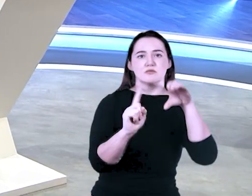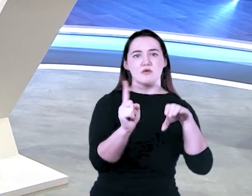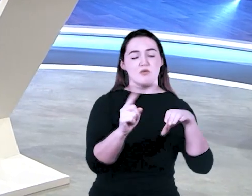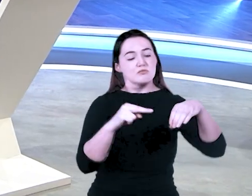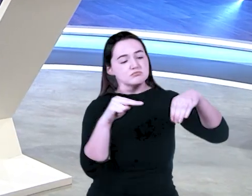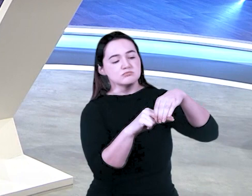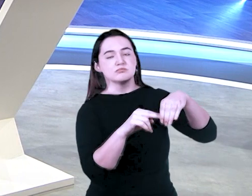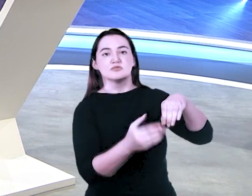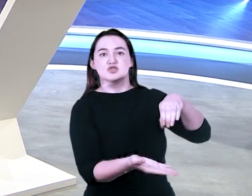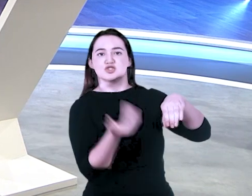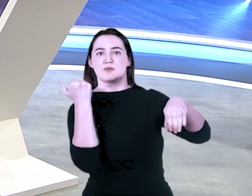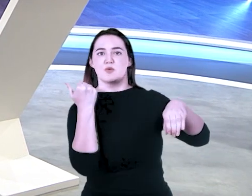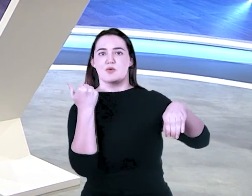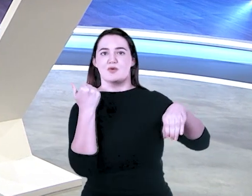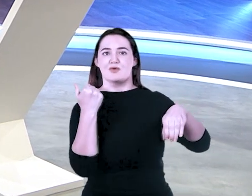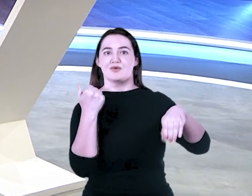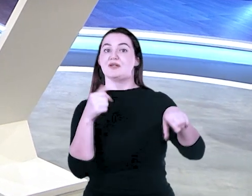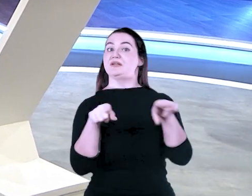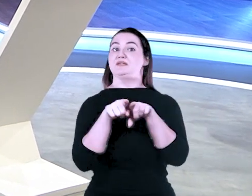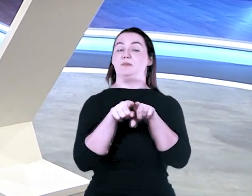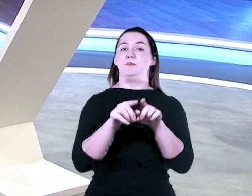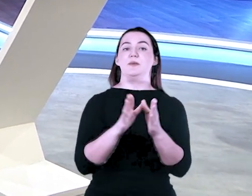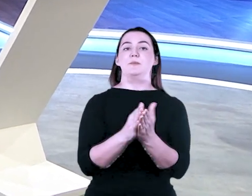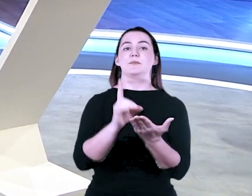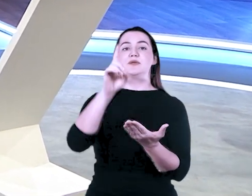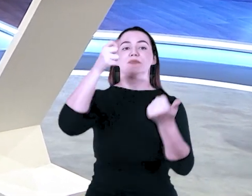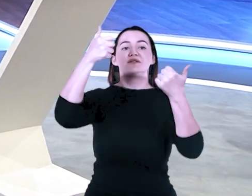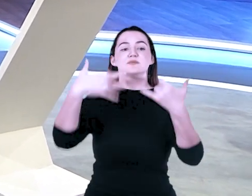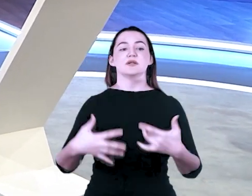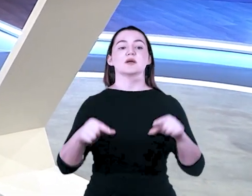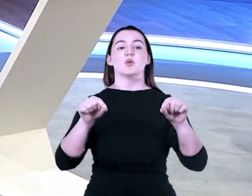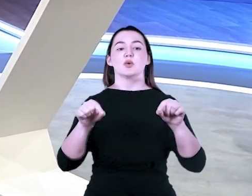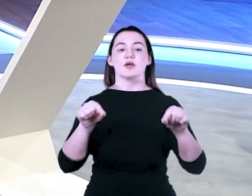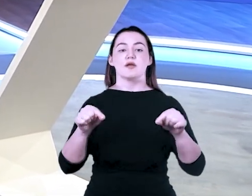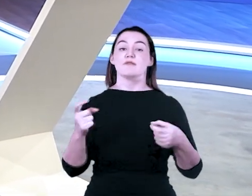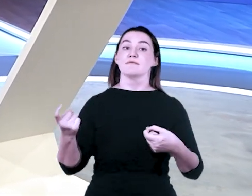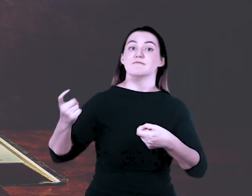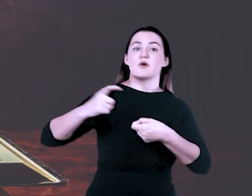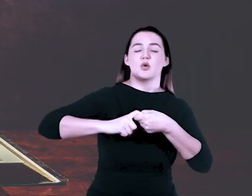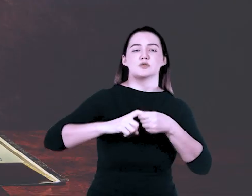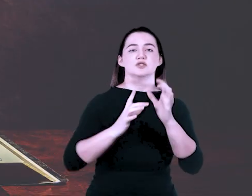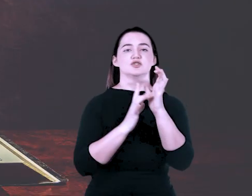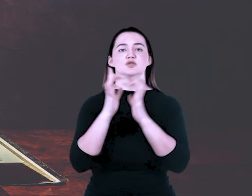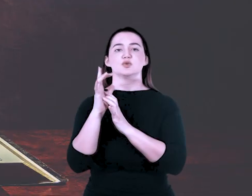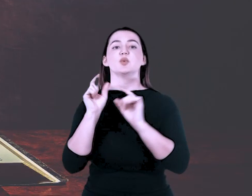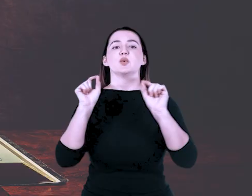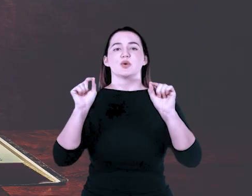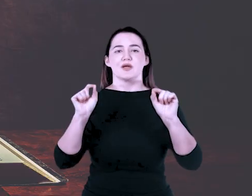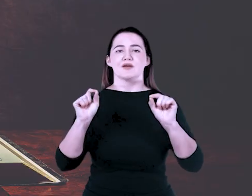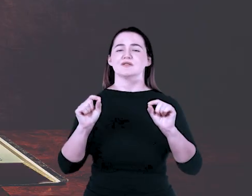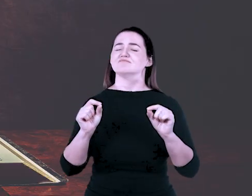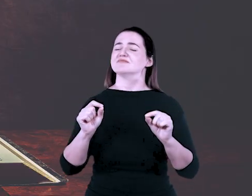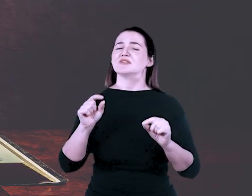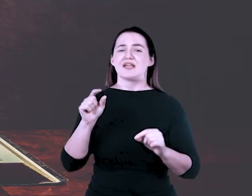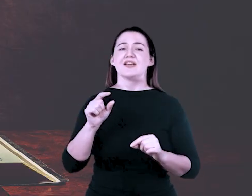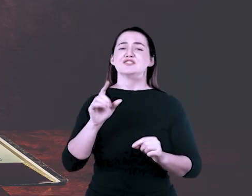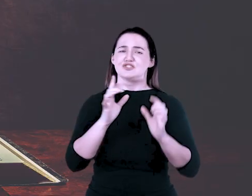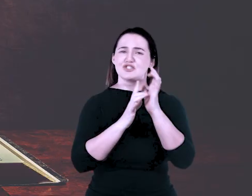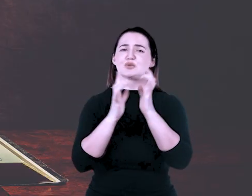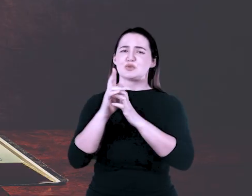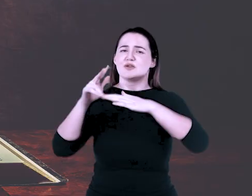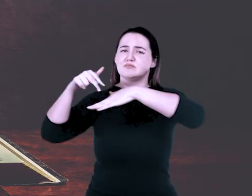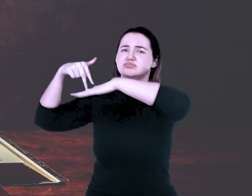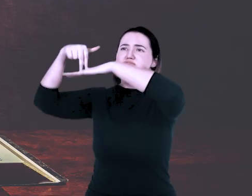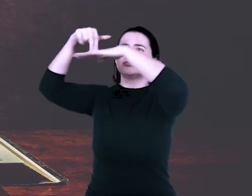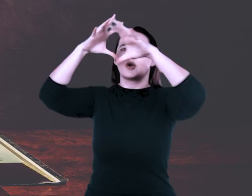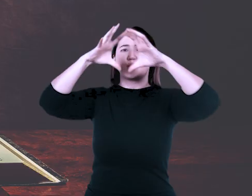em 1 Tessalonicenses 4,16, falando sobre a volta do Senhor, diz que será dada a sua palavra de